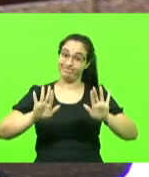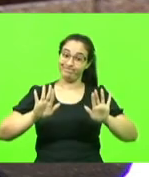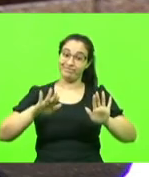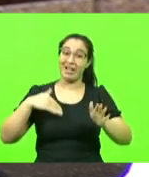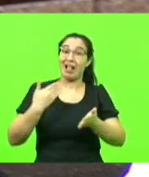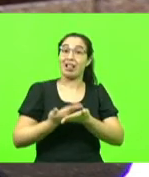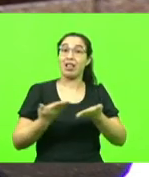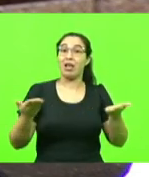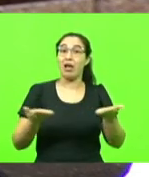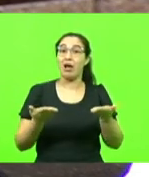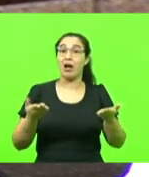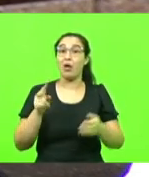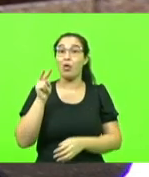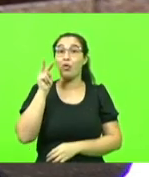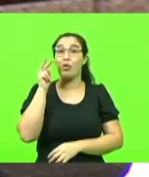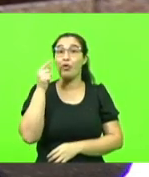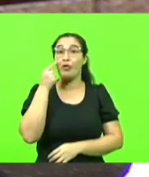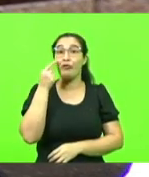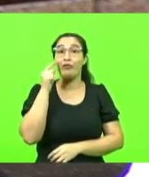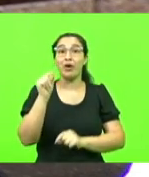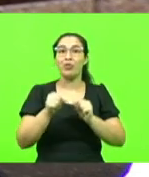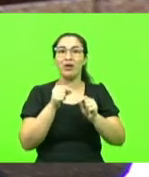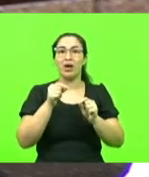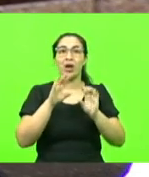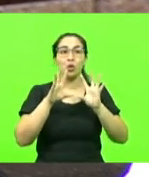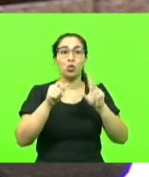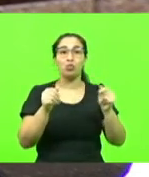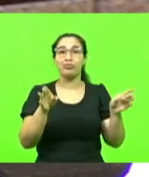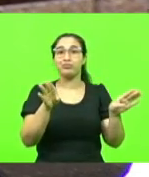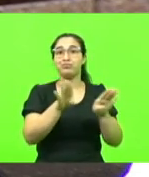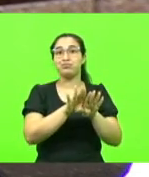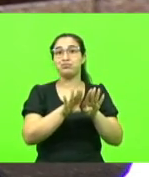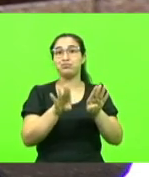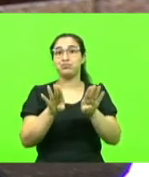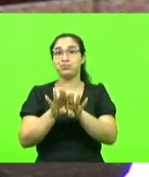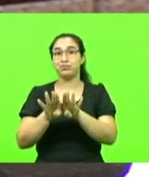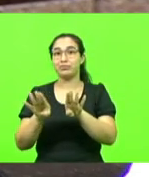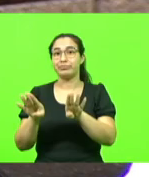são portas fechadas. Eu faço aqui uma menção